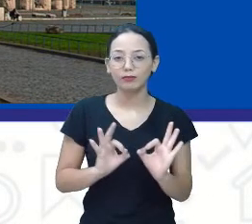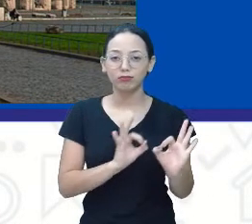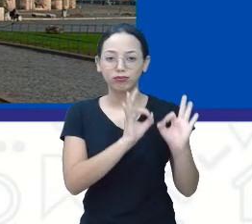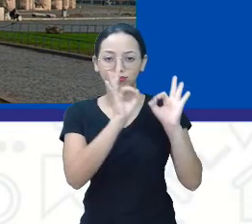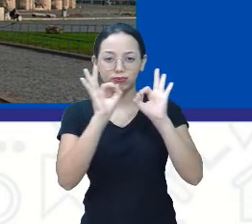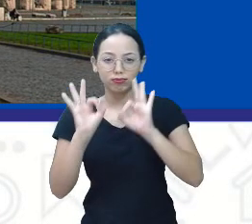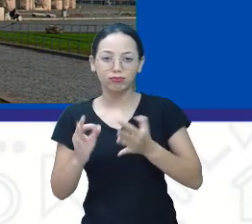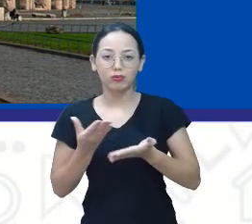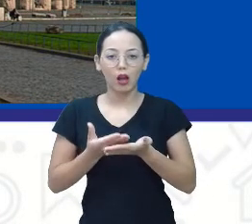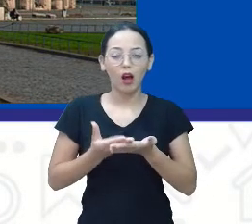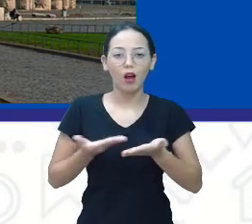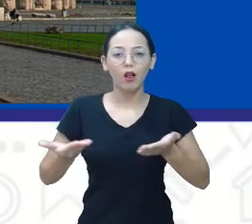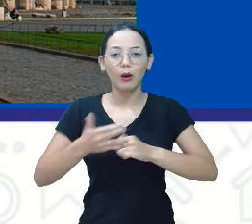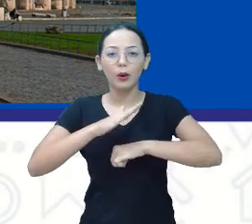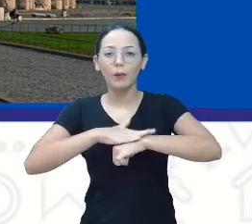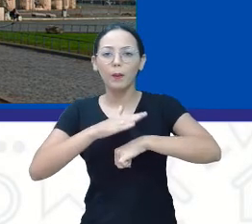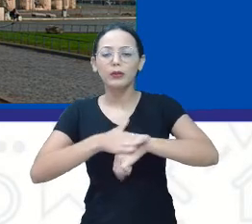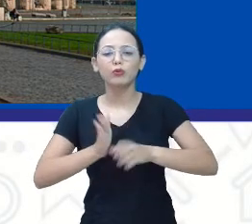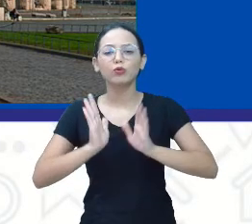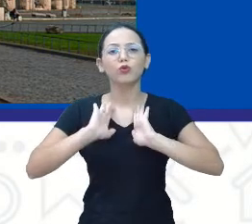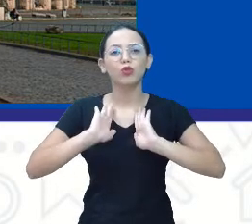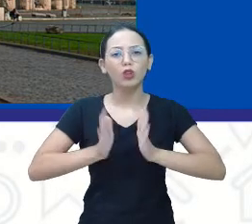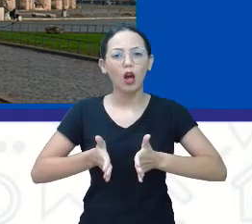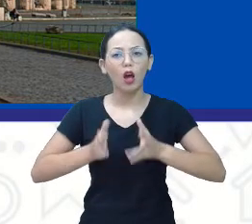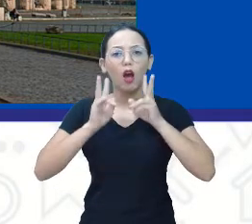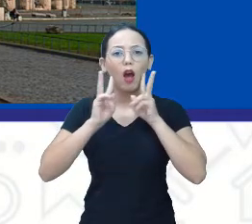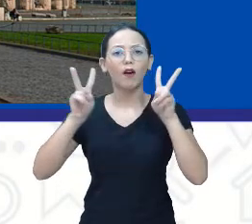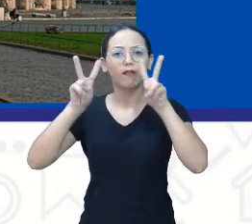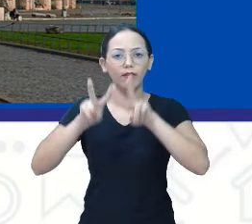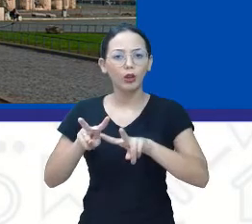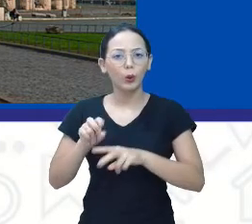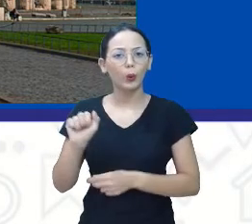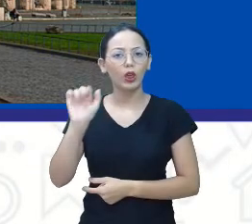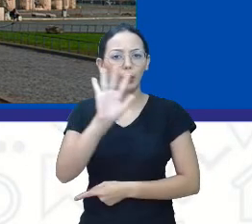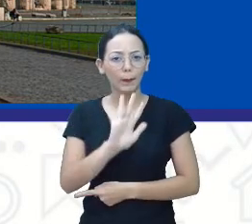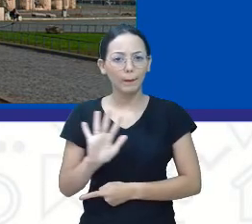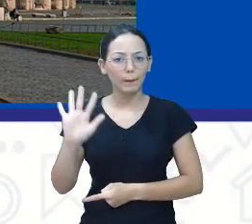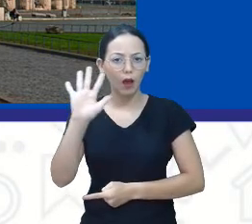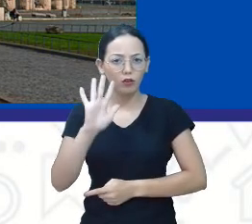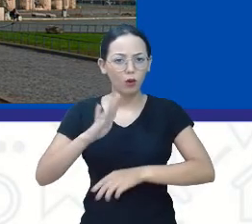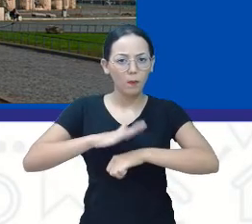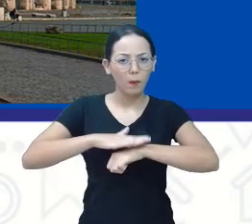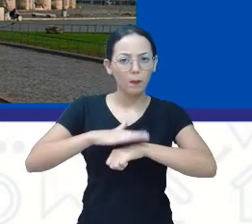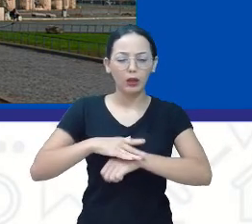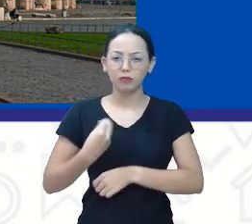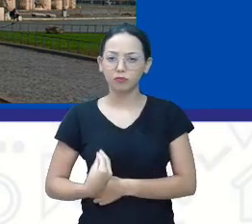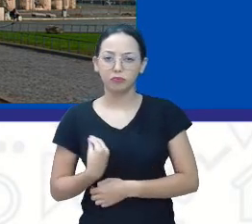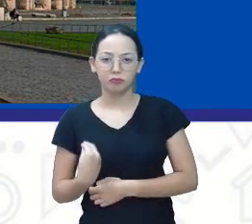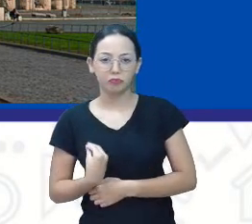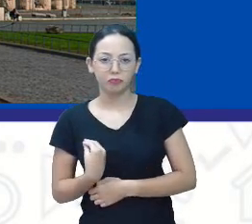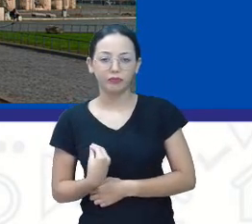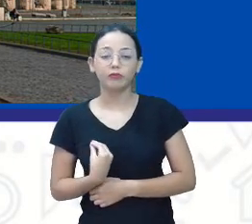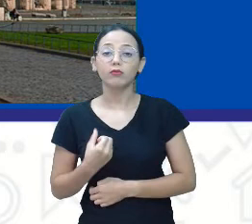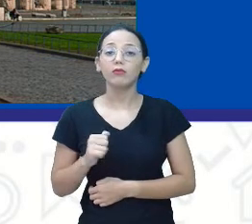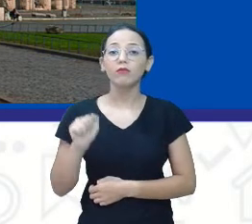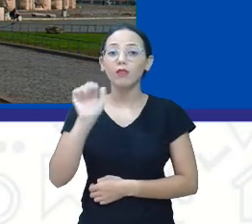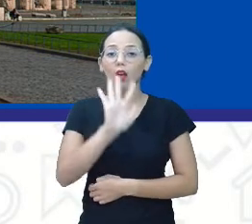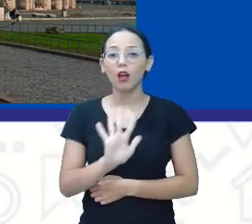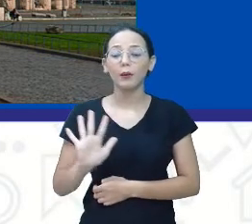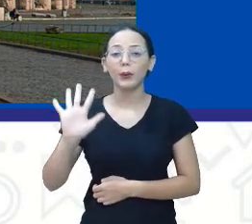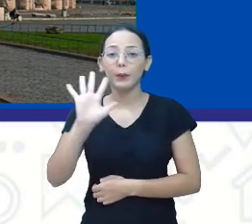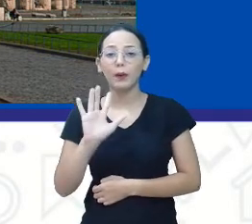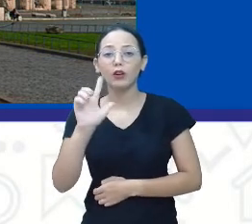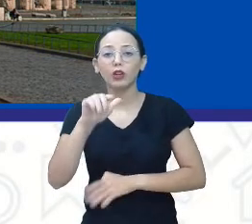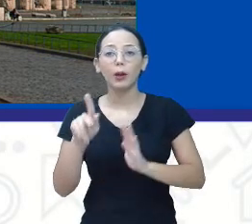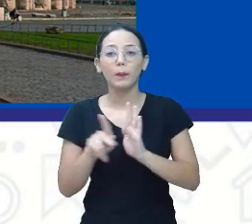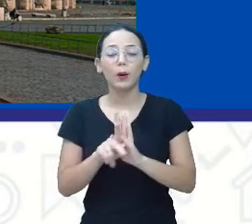aula nesse momento já tenham visto essa imagem em algum momento na sua vida. Essa imagem é a